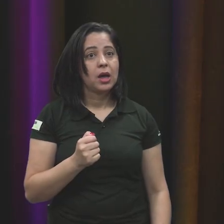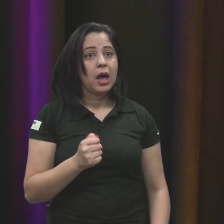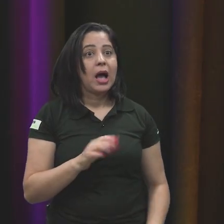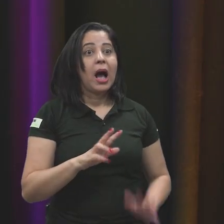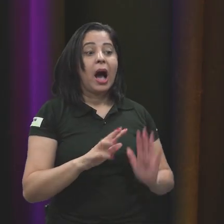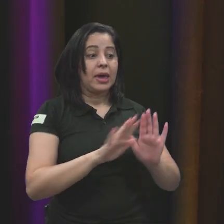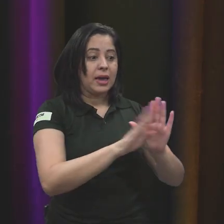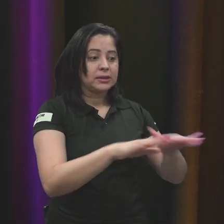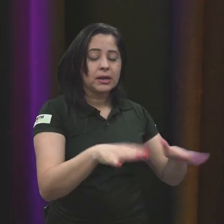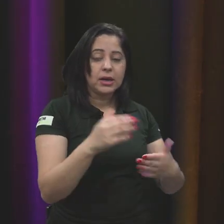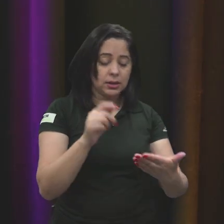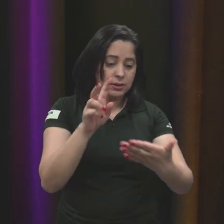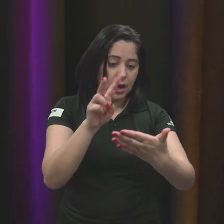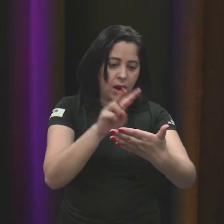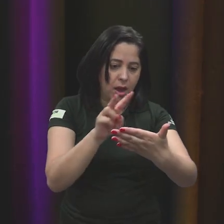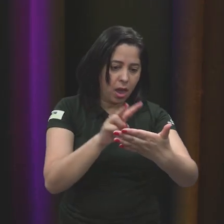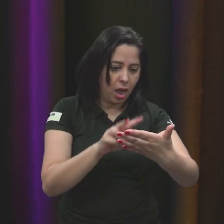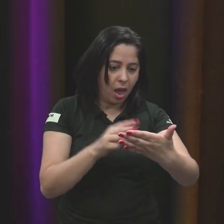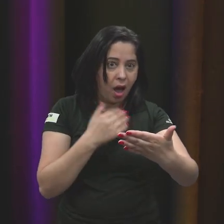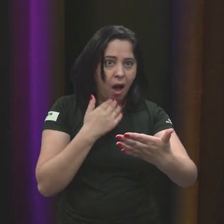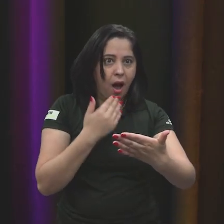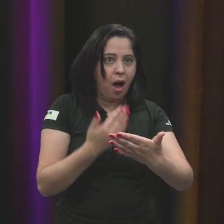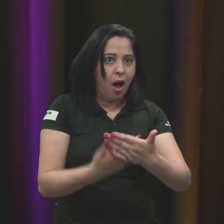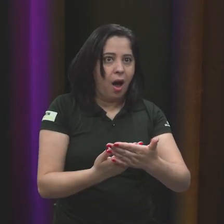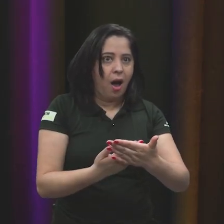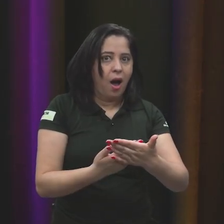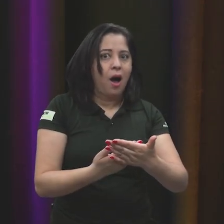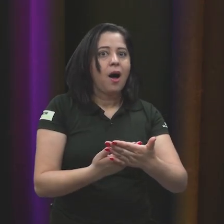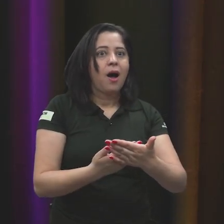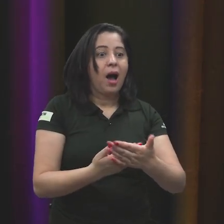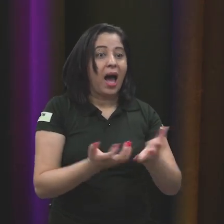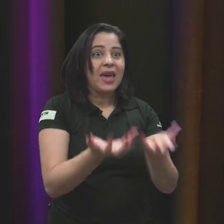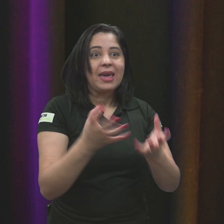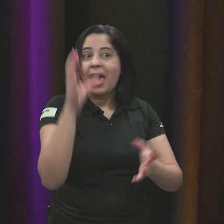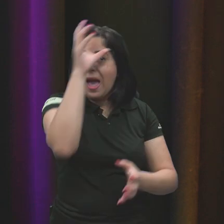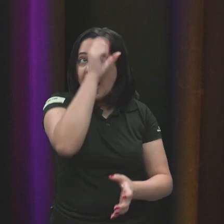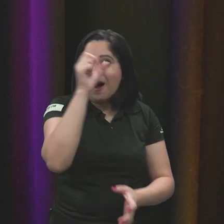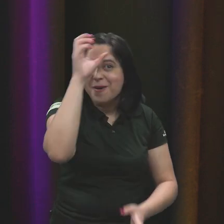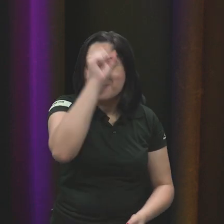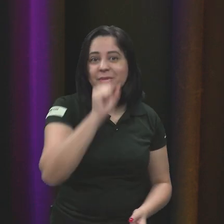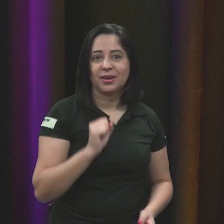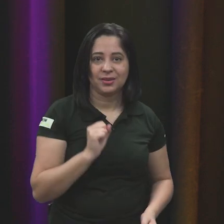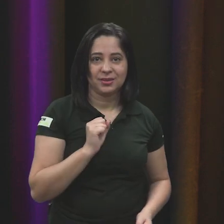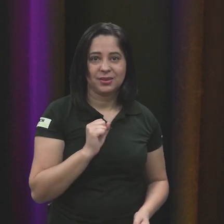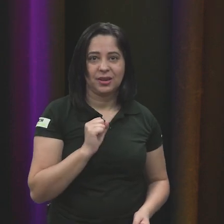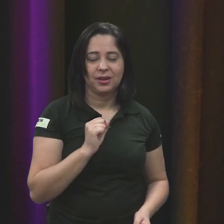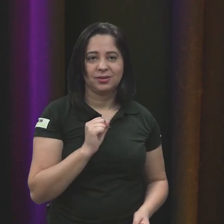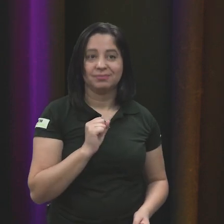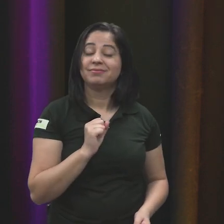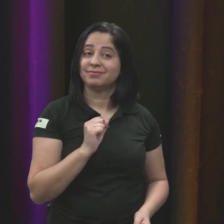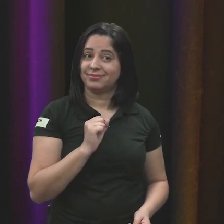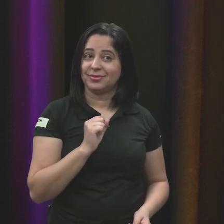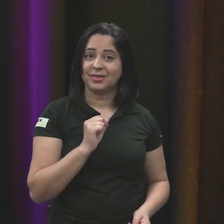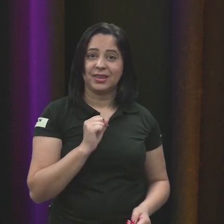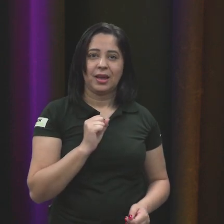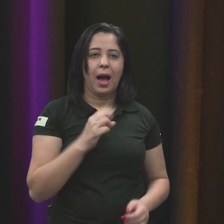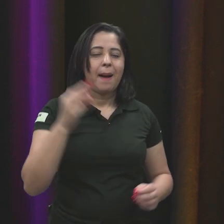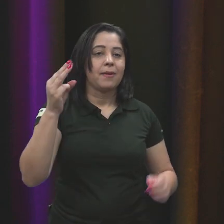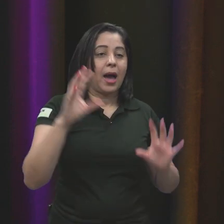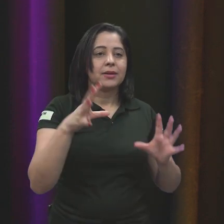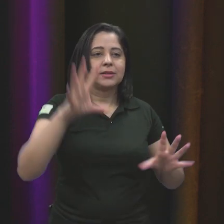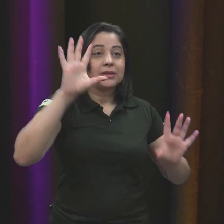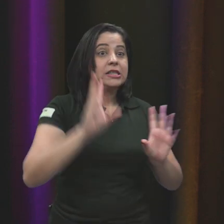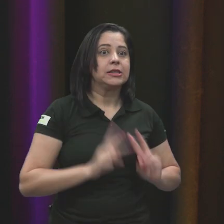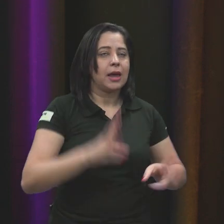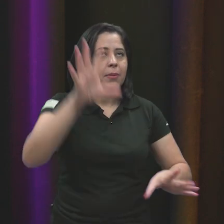vai encantar as crianças. E a hora que encanta, elas vão querer aprender. E quem não lembra de uma história, né? A memória da